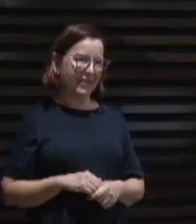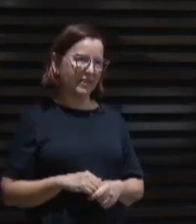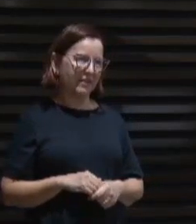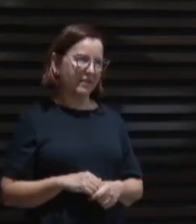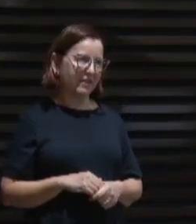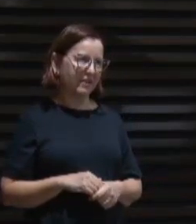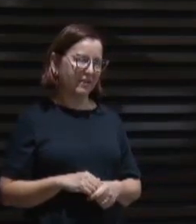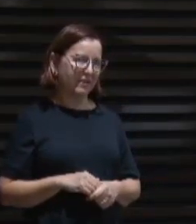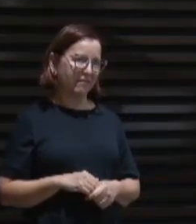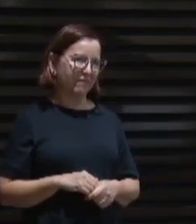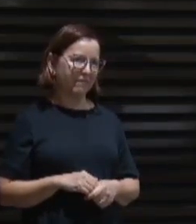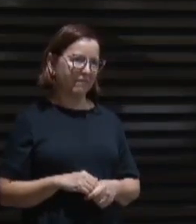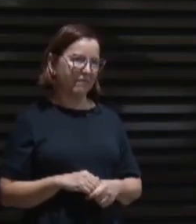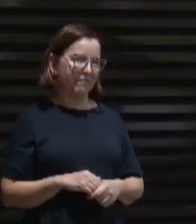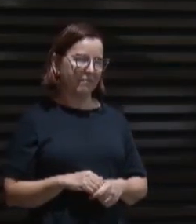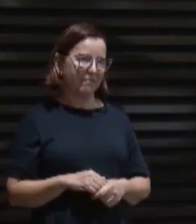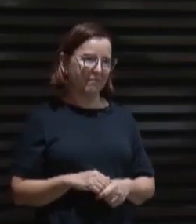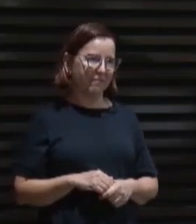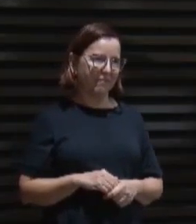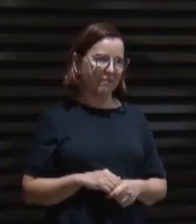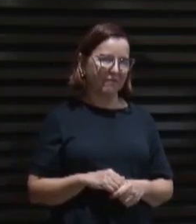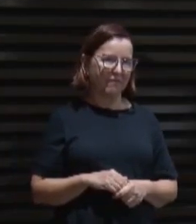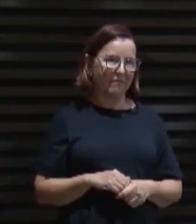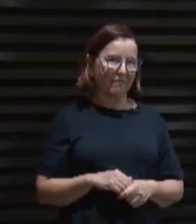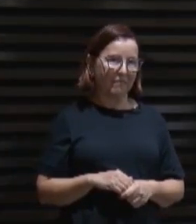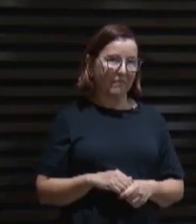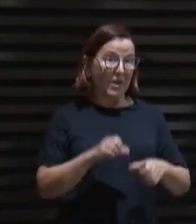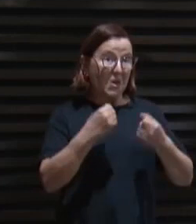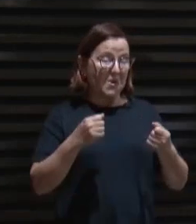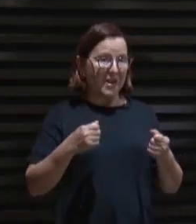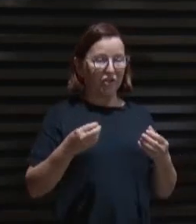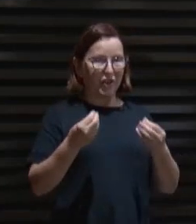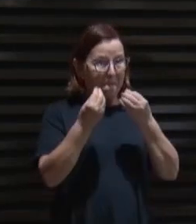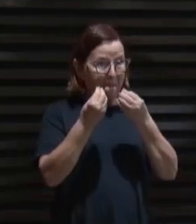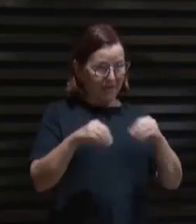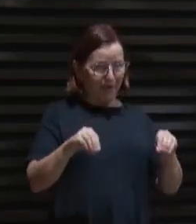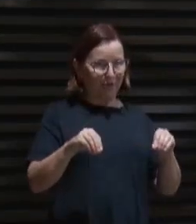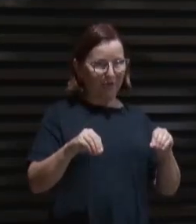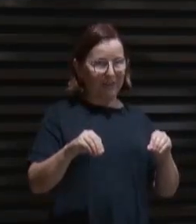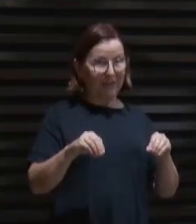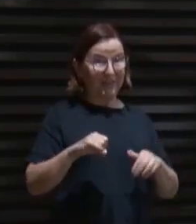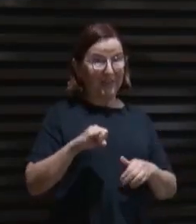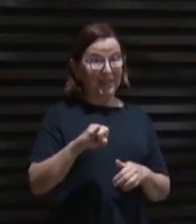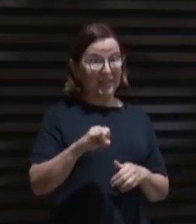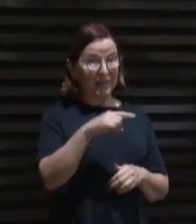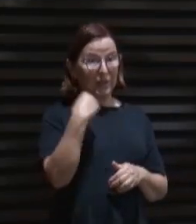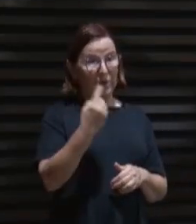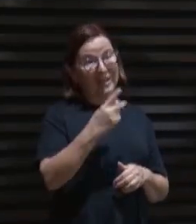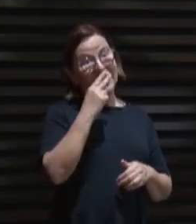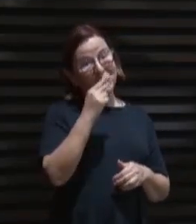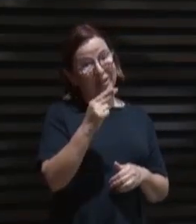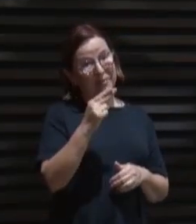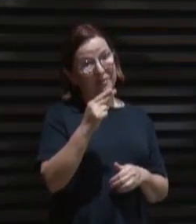O grande prejuízo para nós é quando nós achamos que não